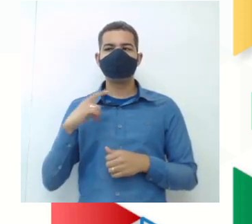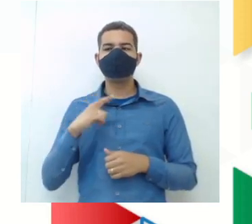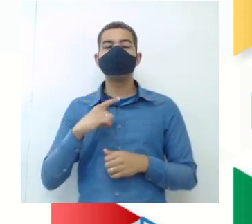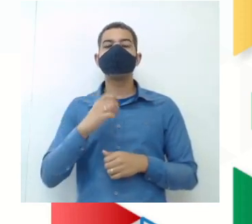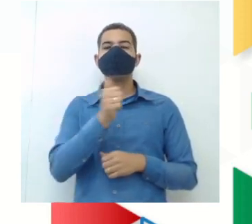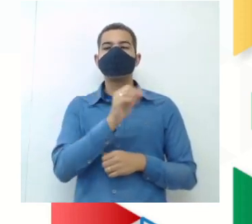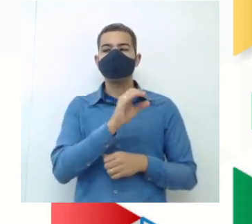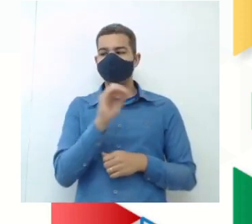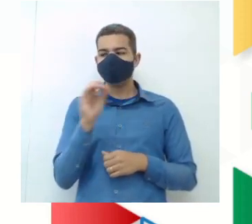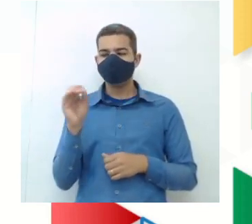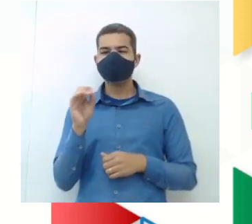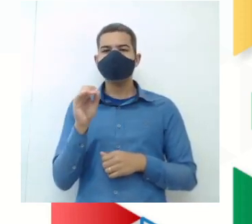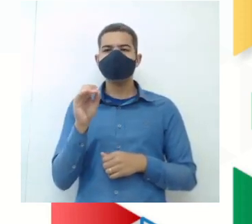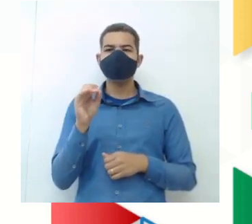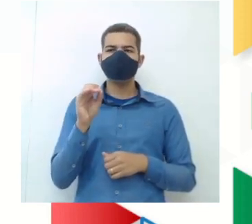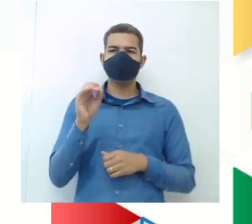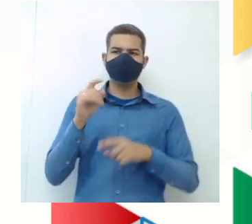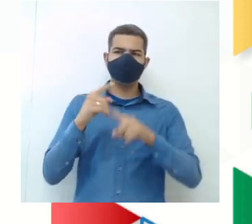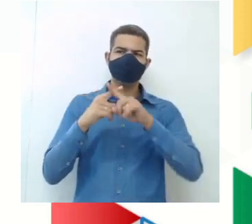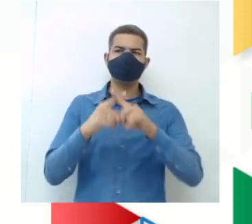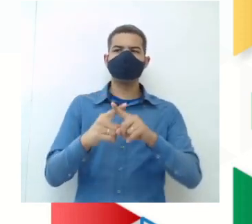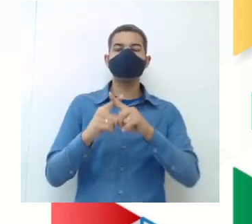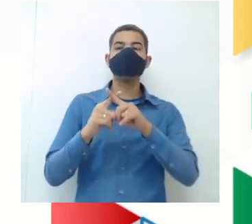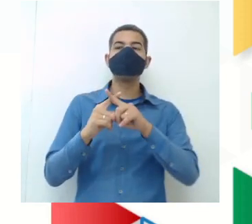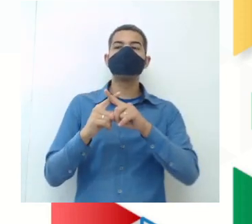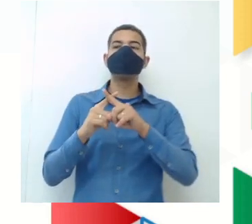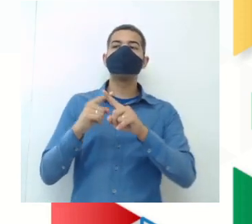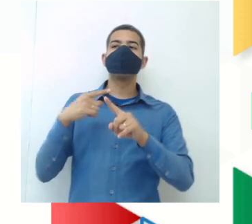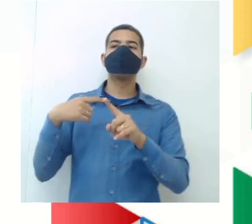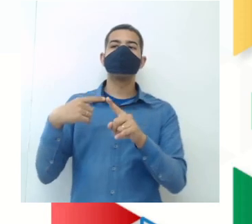aí eu transformo essa taxa numa